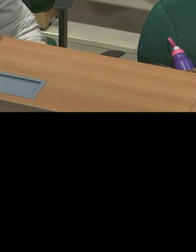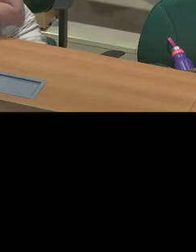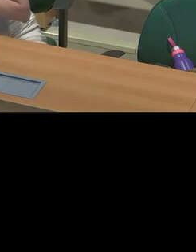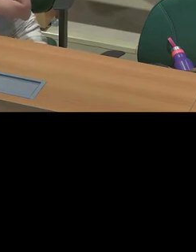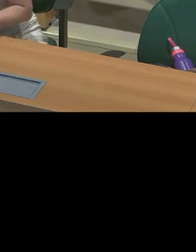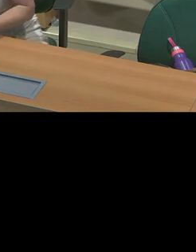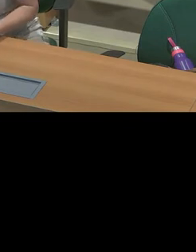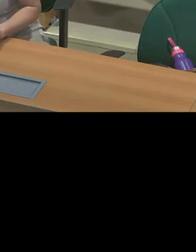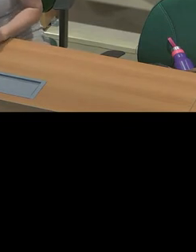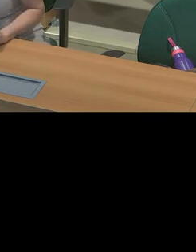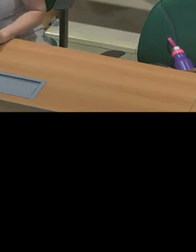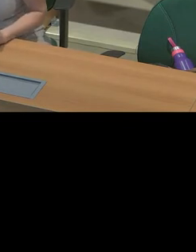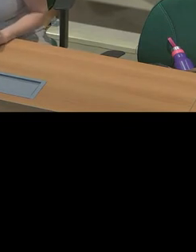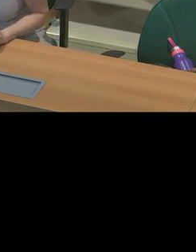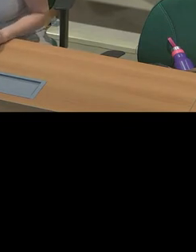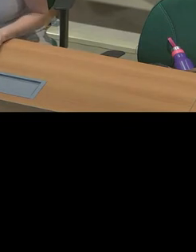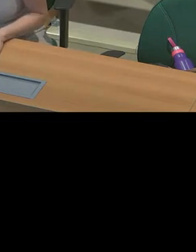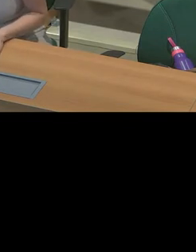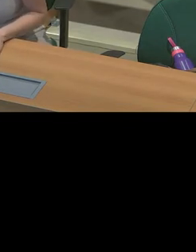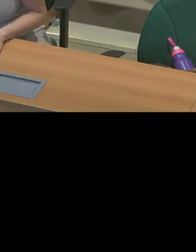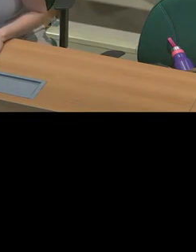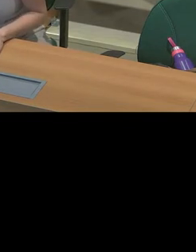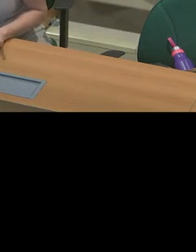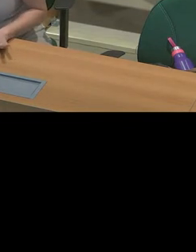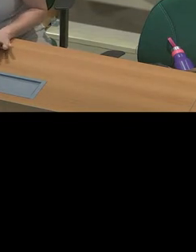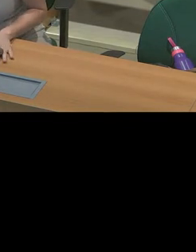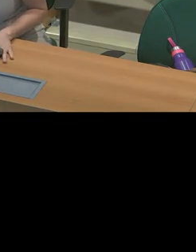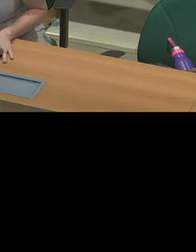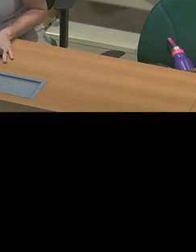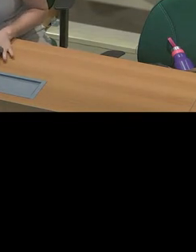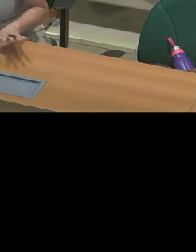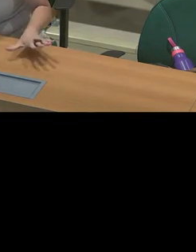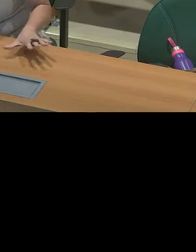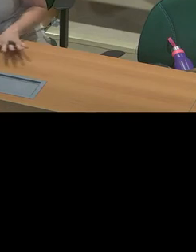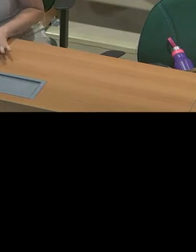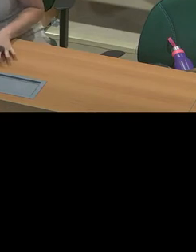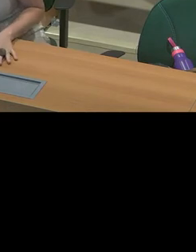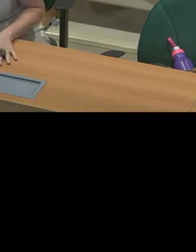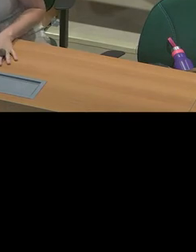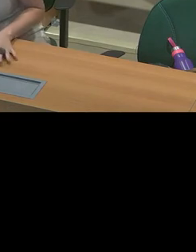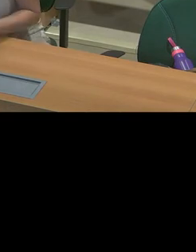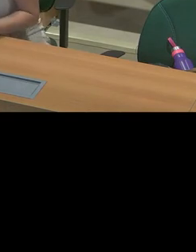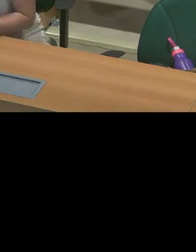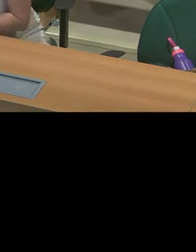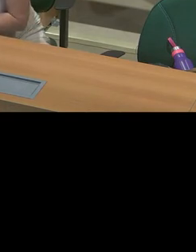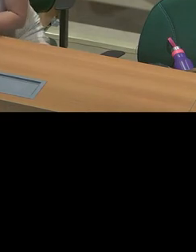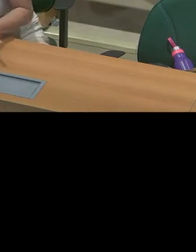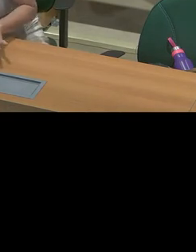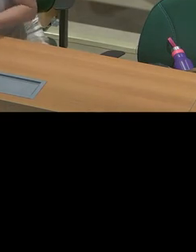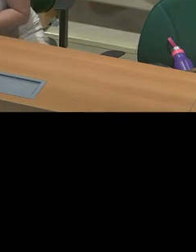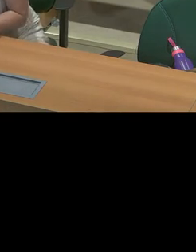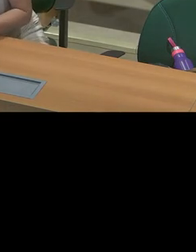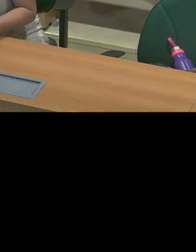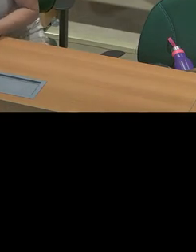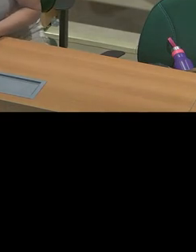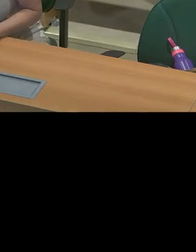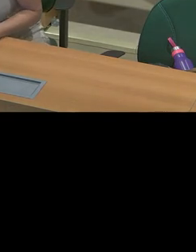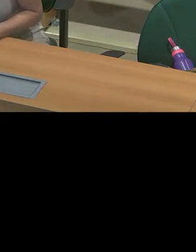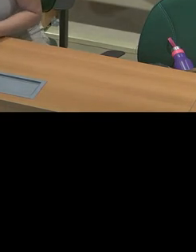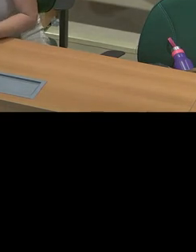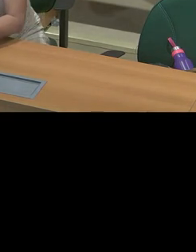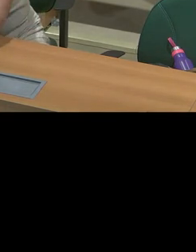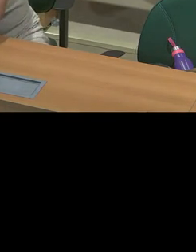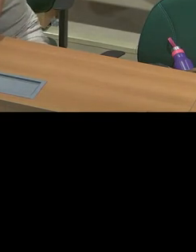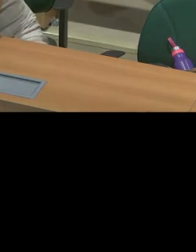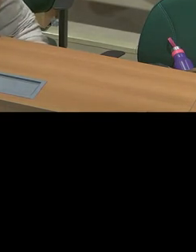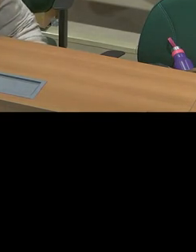queria fazer o filme sobre o afresco. Falei, bom, isso que você está me falando tem a ver com dois projetos nossos,